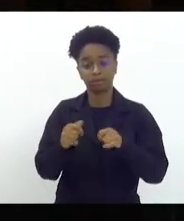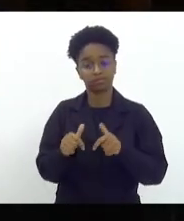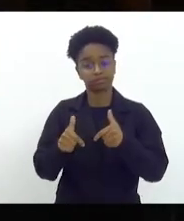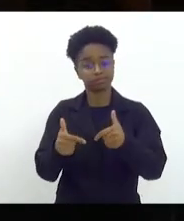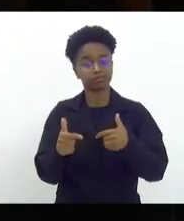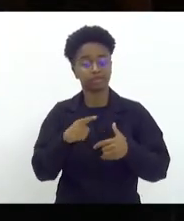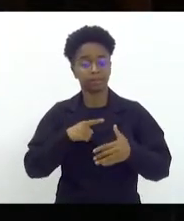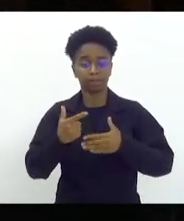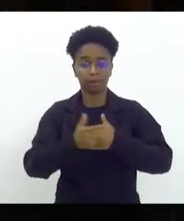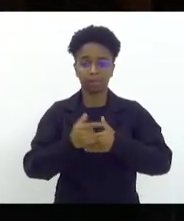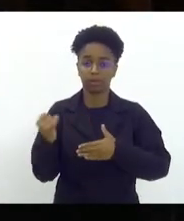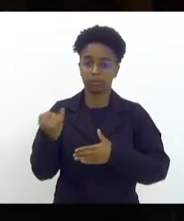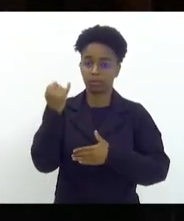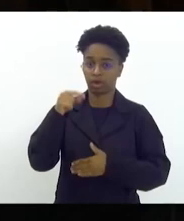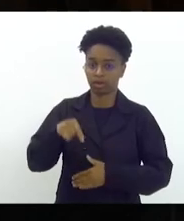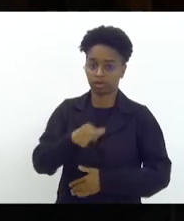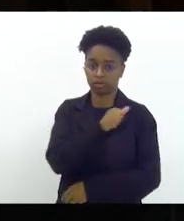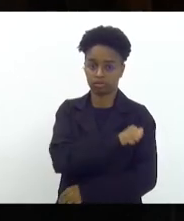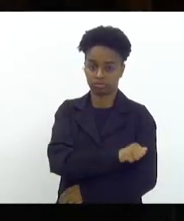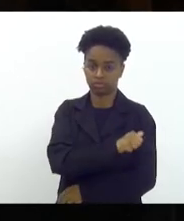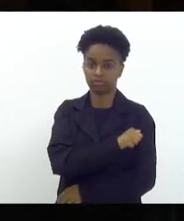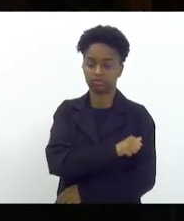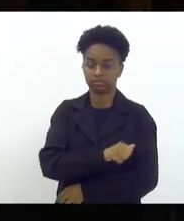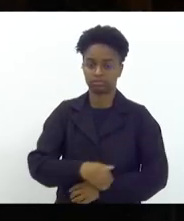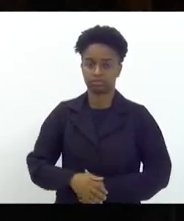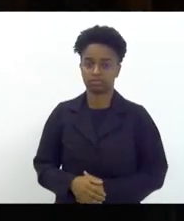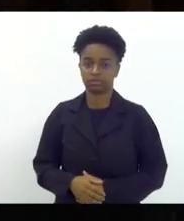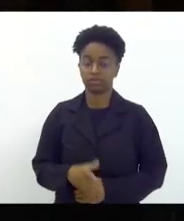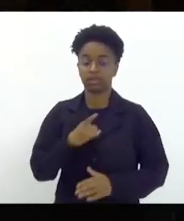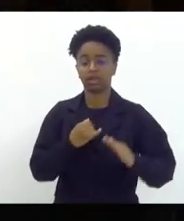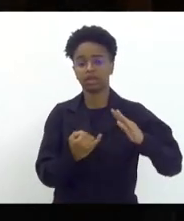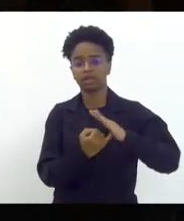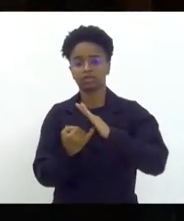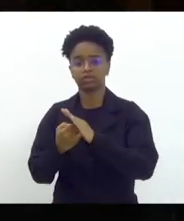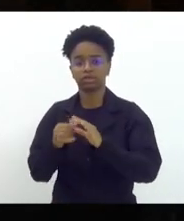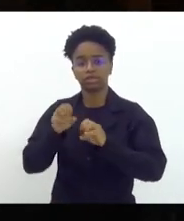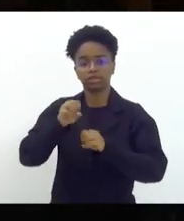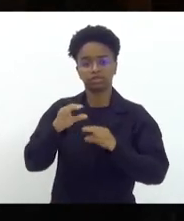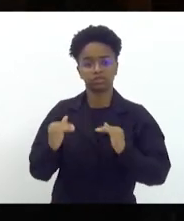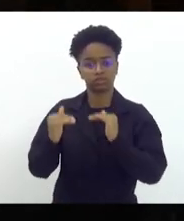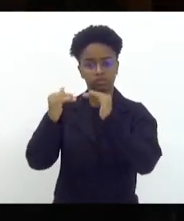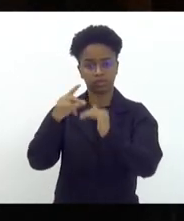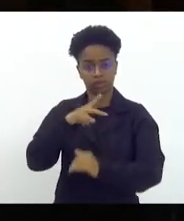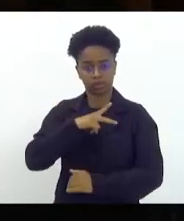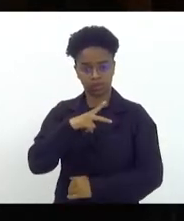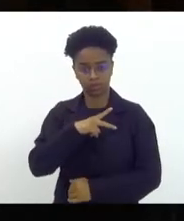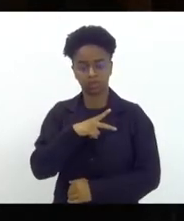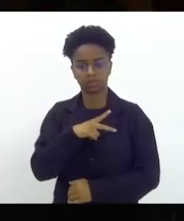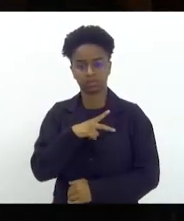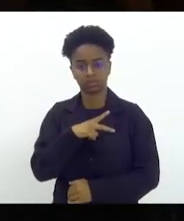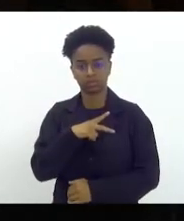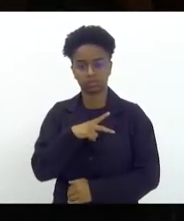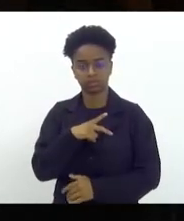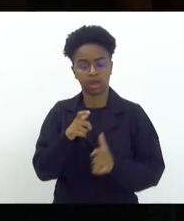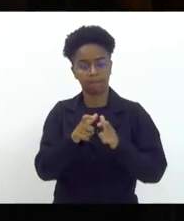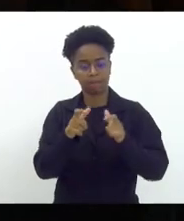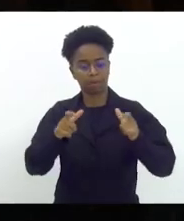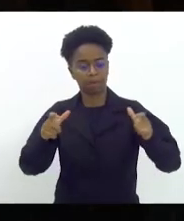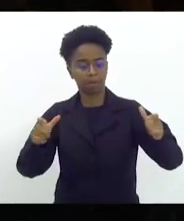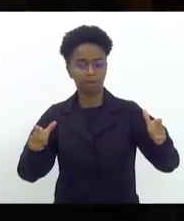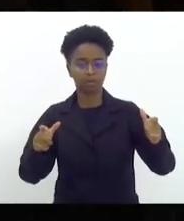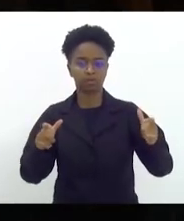papel importante no estado do Rio de Janeiro As instituições de ensino superior privada ampliaram